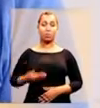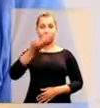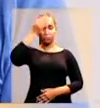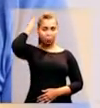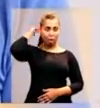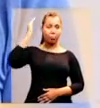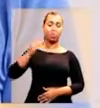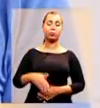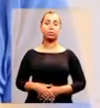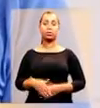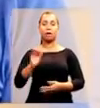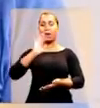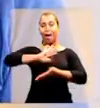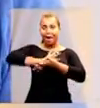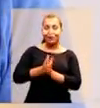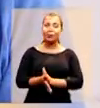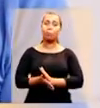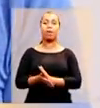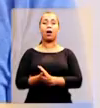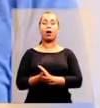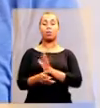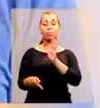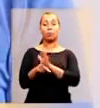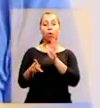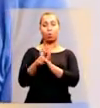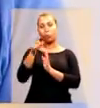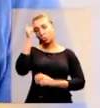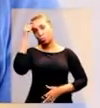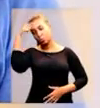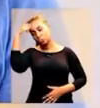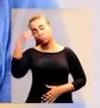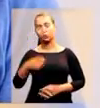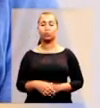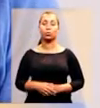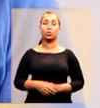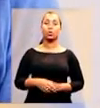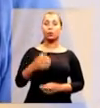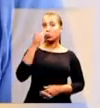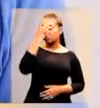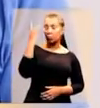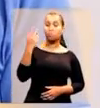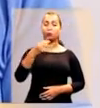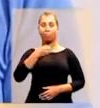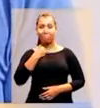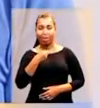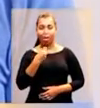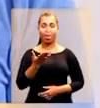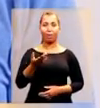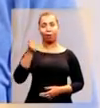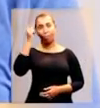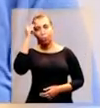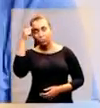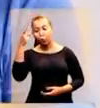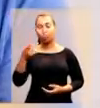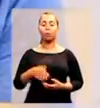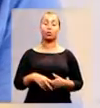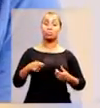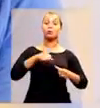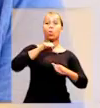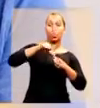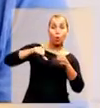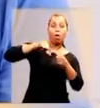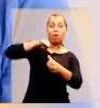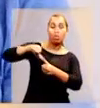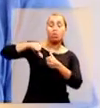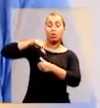Temer, que quis acabar com o Ministério da Cultura, que colocou um ministro de Cultura mais frágil, que teve que